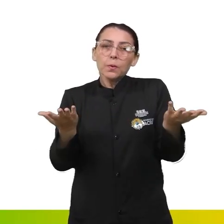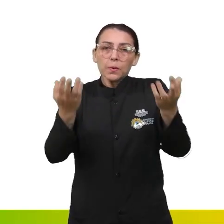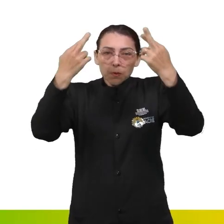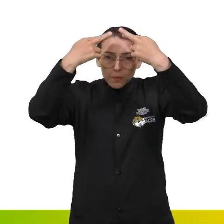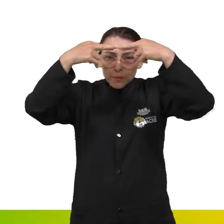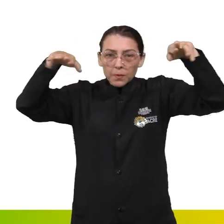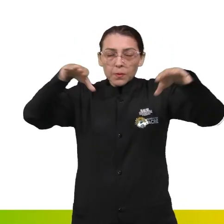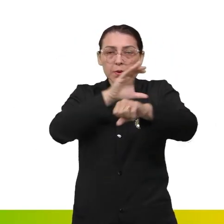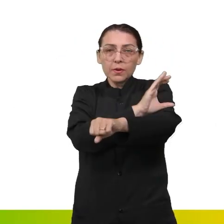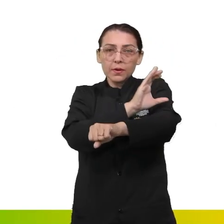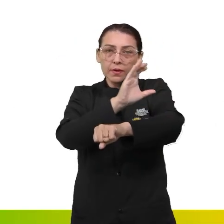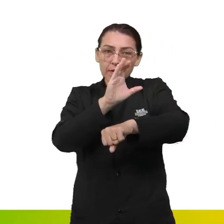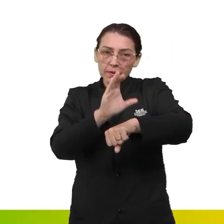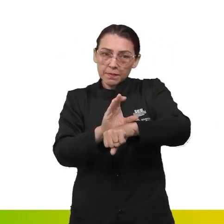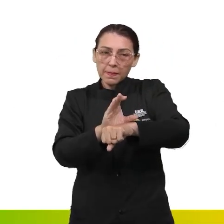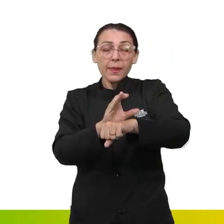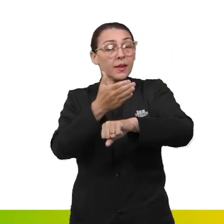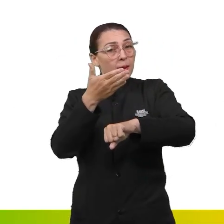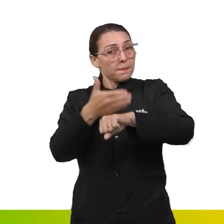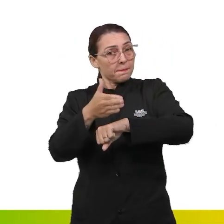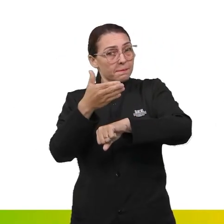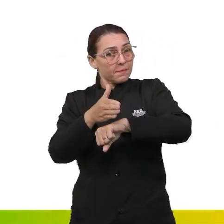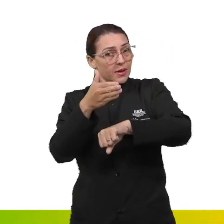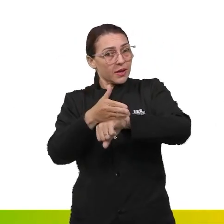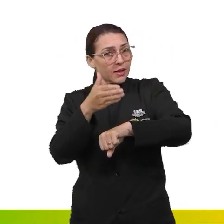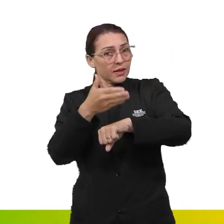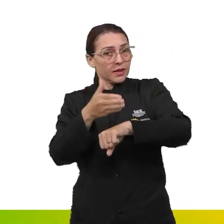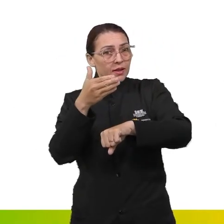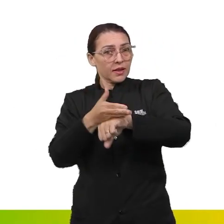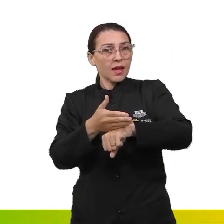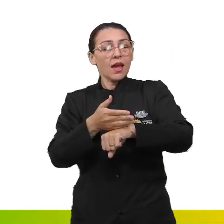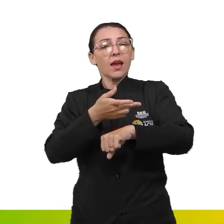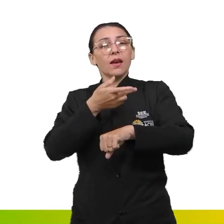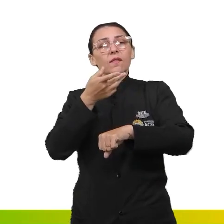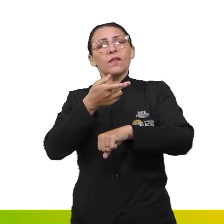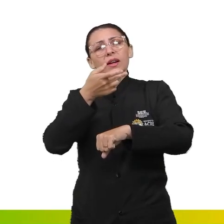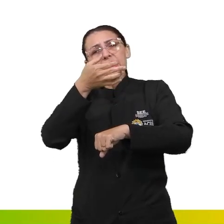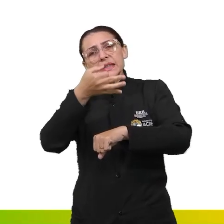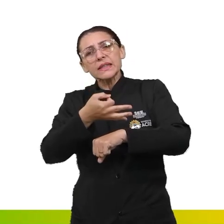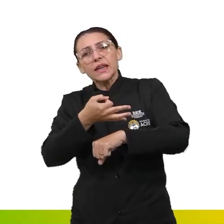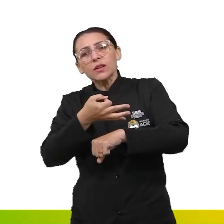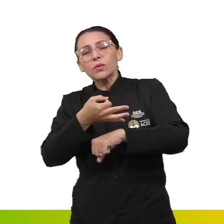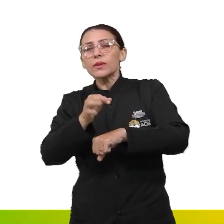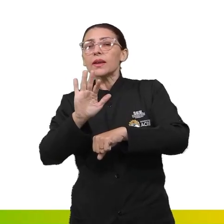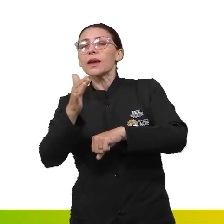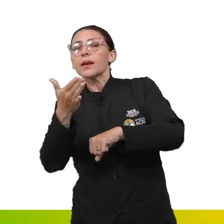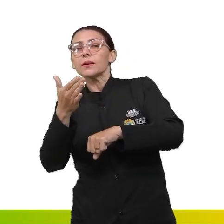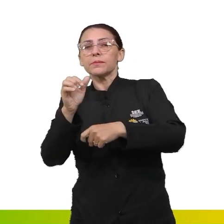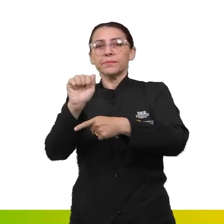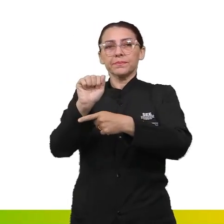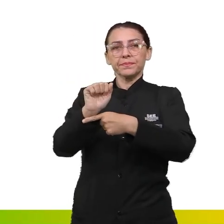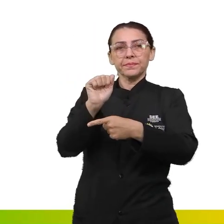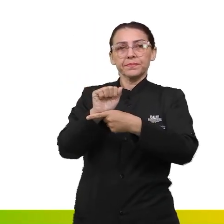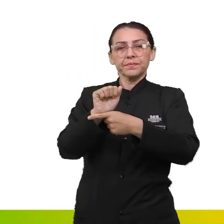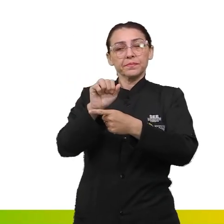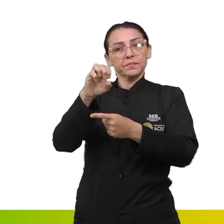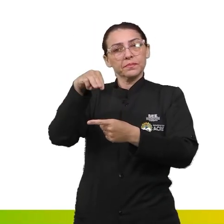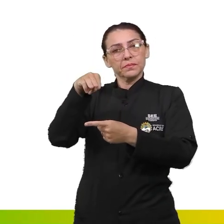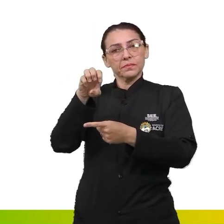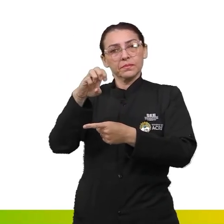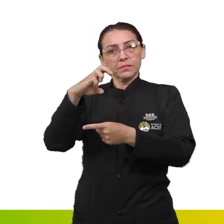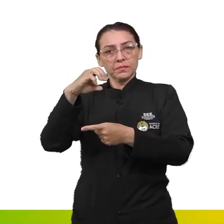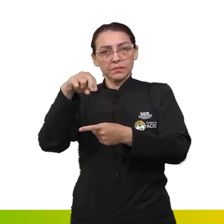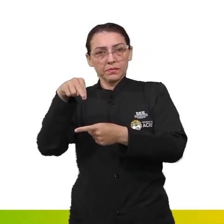renascentista. Sobre essa prática, é correto afirmar que, letra A,